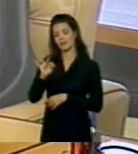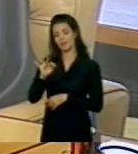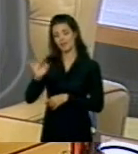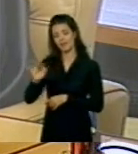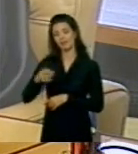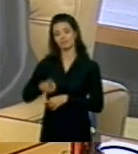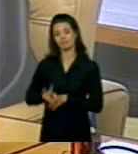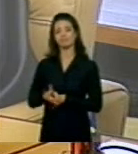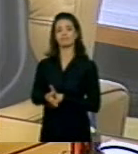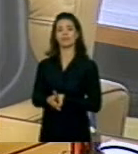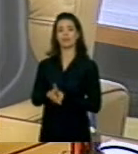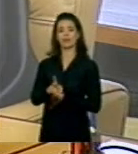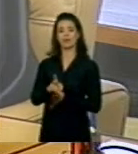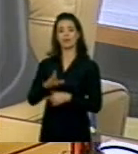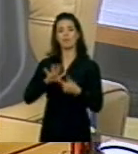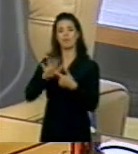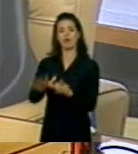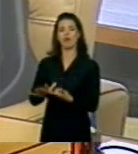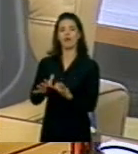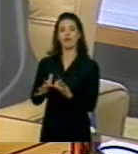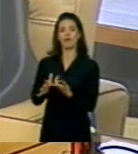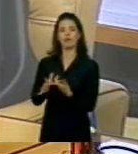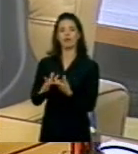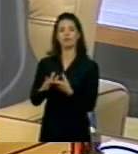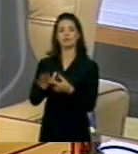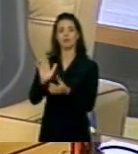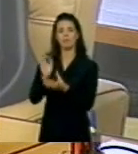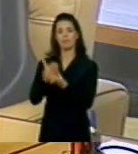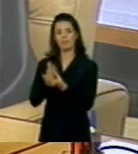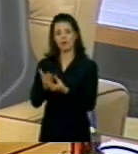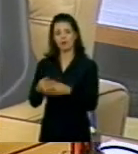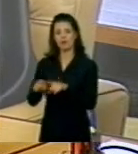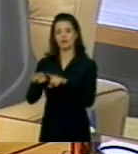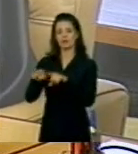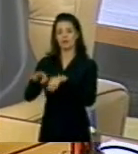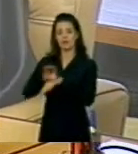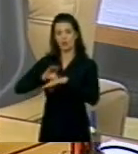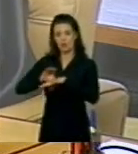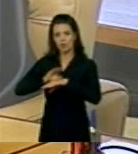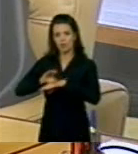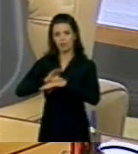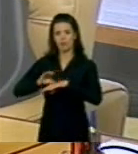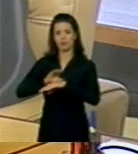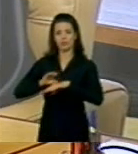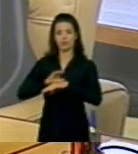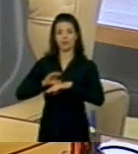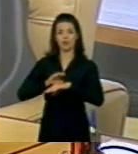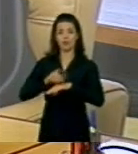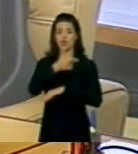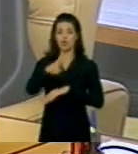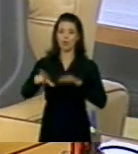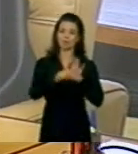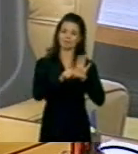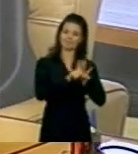a impossibilidade de se estenderem as cláusulas constitucionais exorbitantes do direito comum,